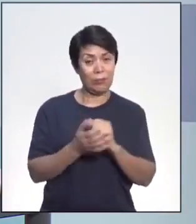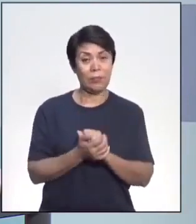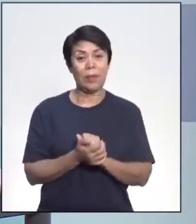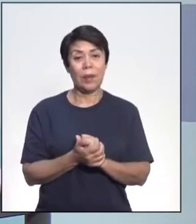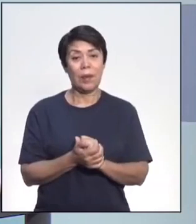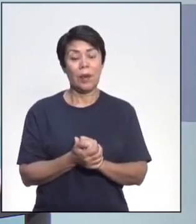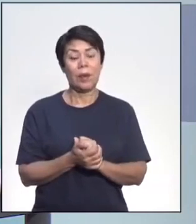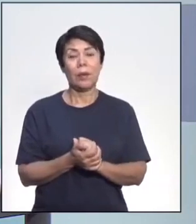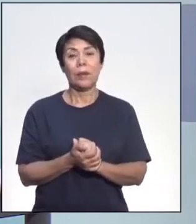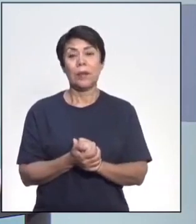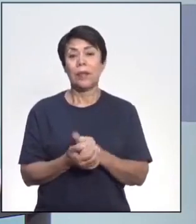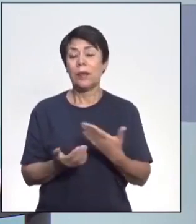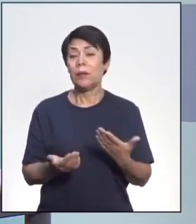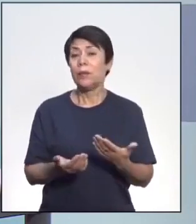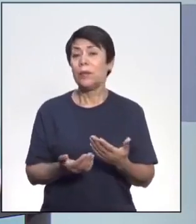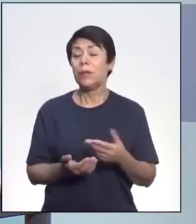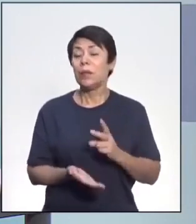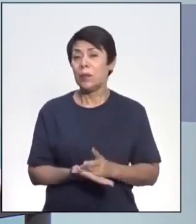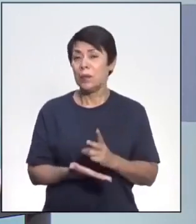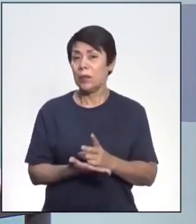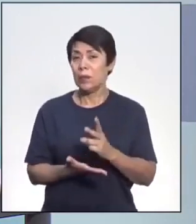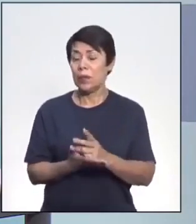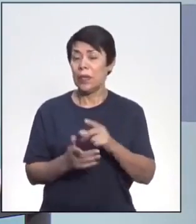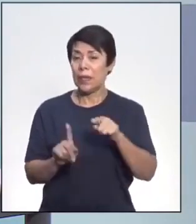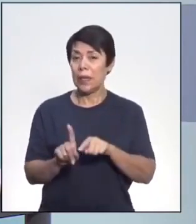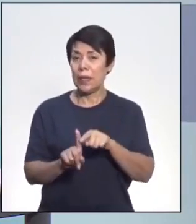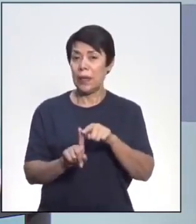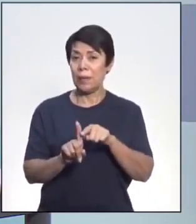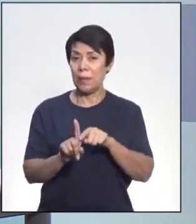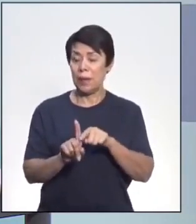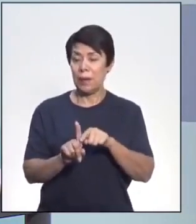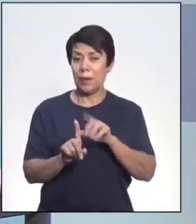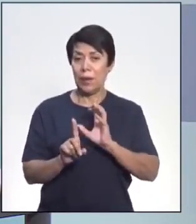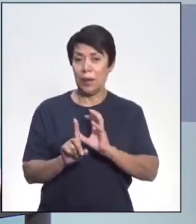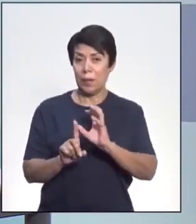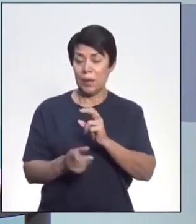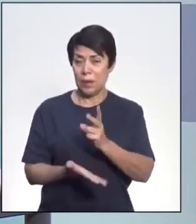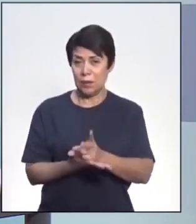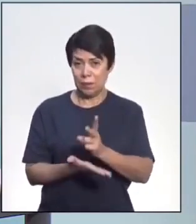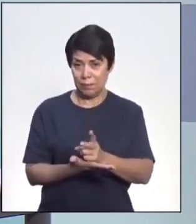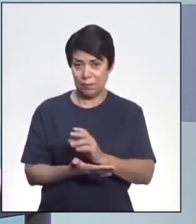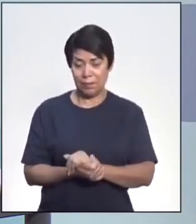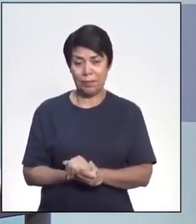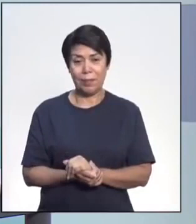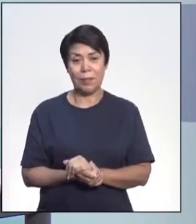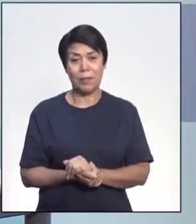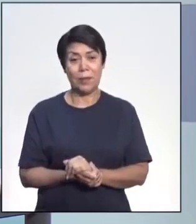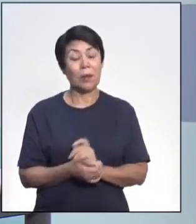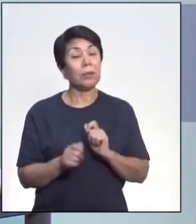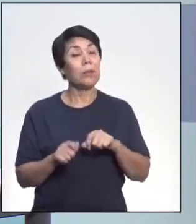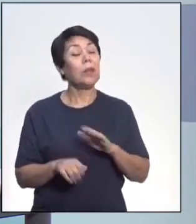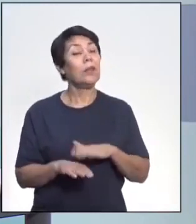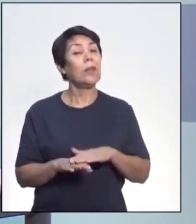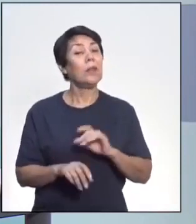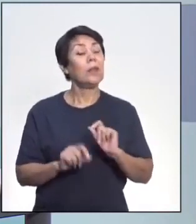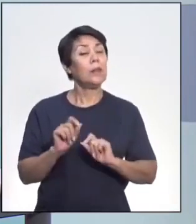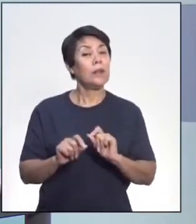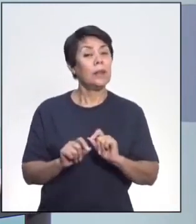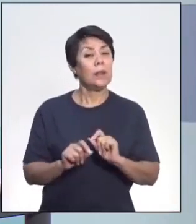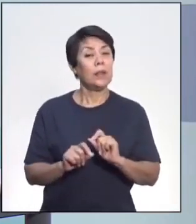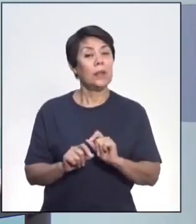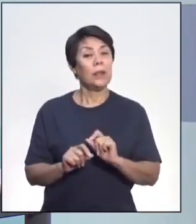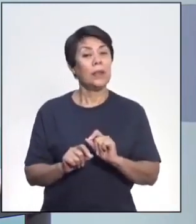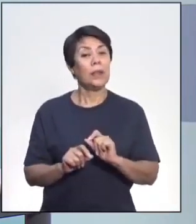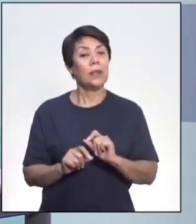do produto e mantendo a temperatura e a pressão constante. O que eu poderia fazer? Eu poderia o